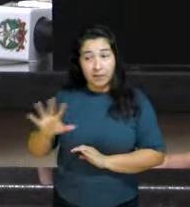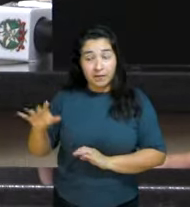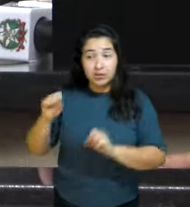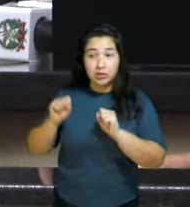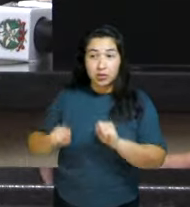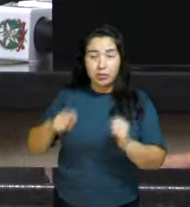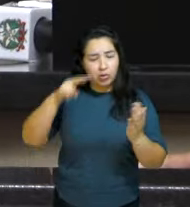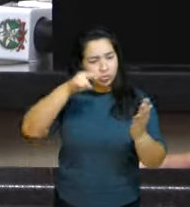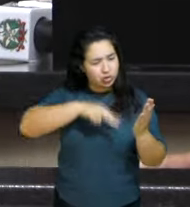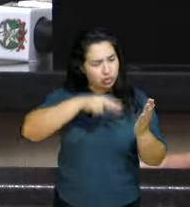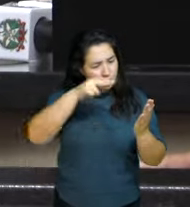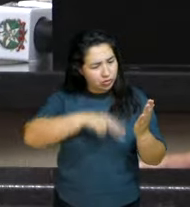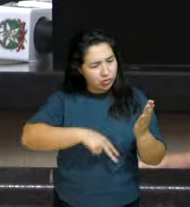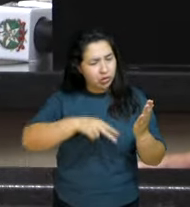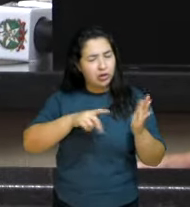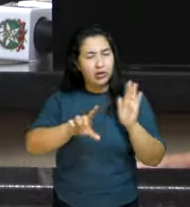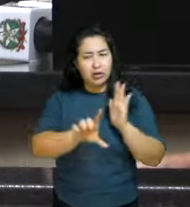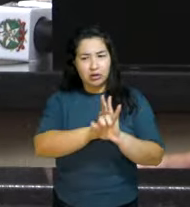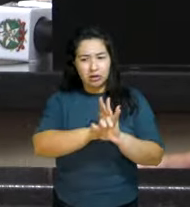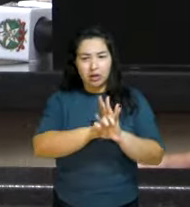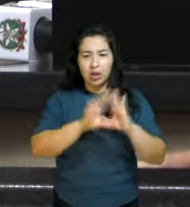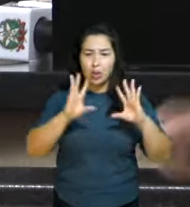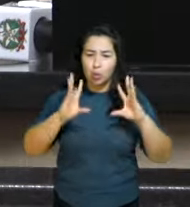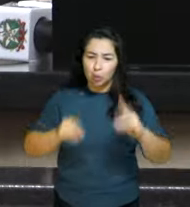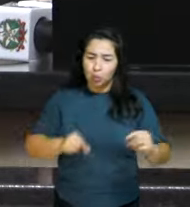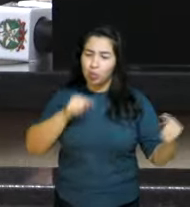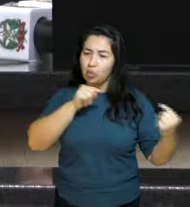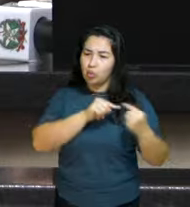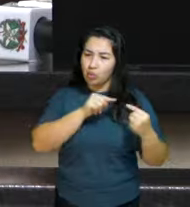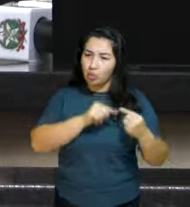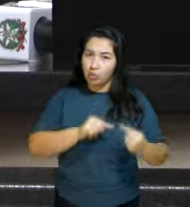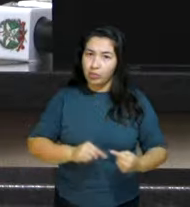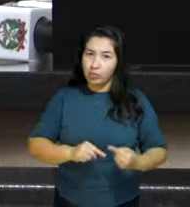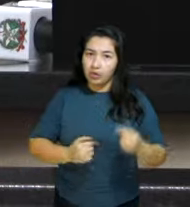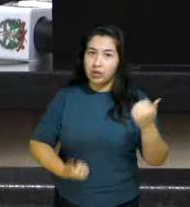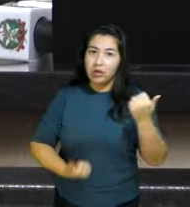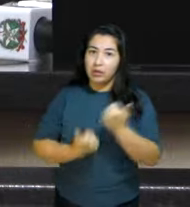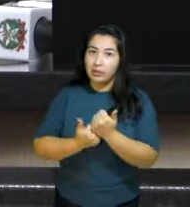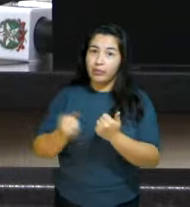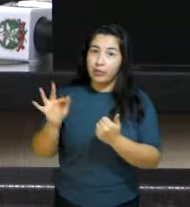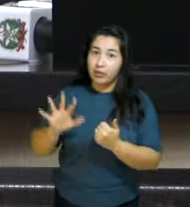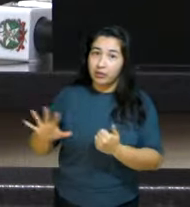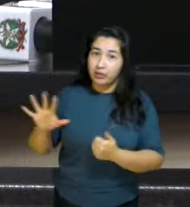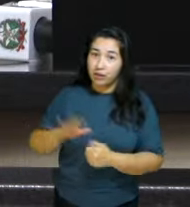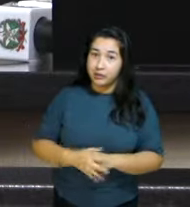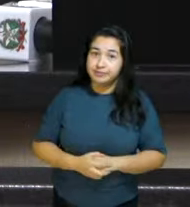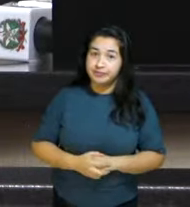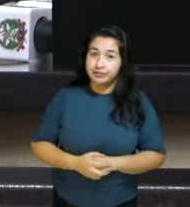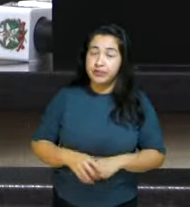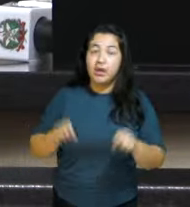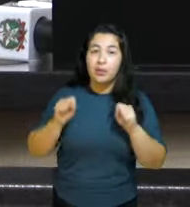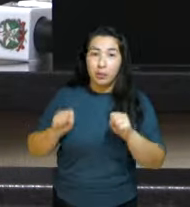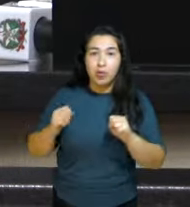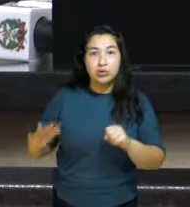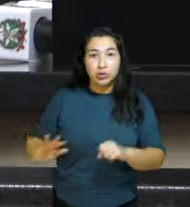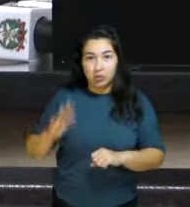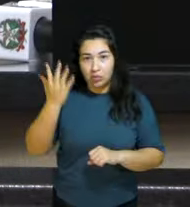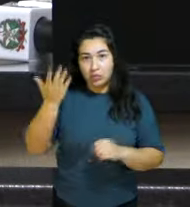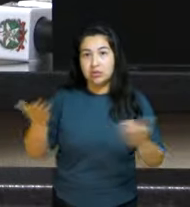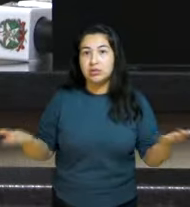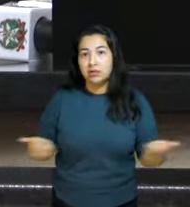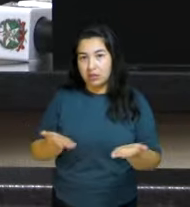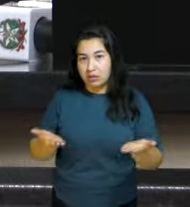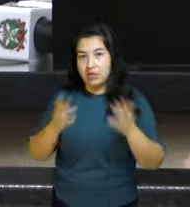maneira absurdamente legalizada, com o apoio das federações. Que isso possa acontecer a partir dessa